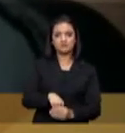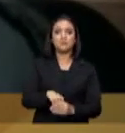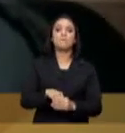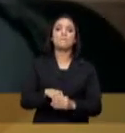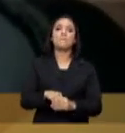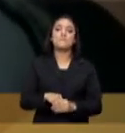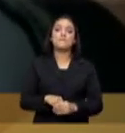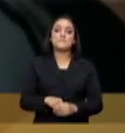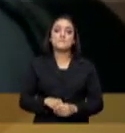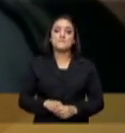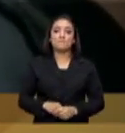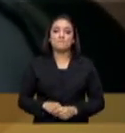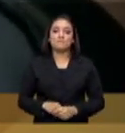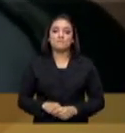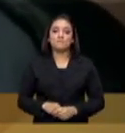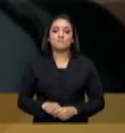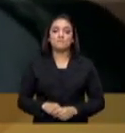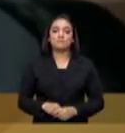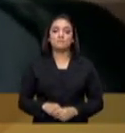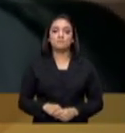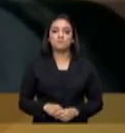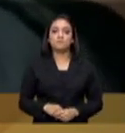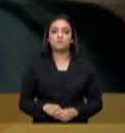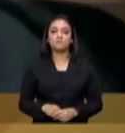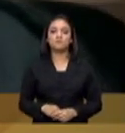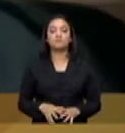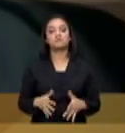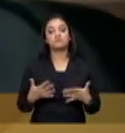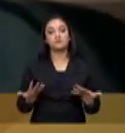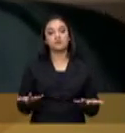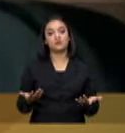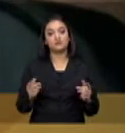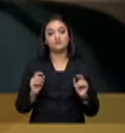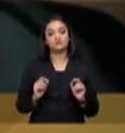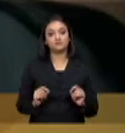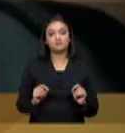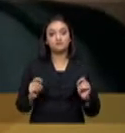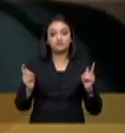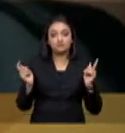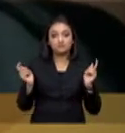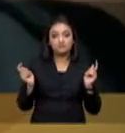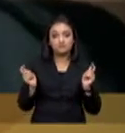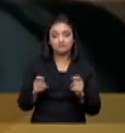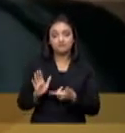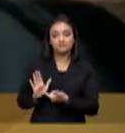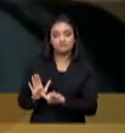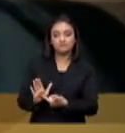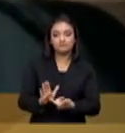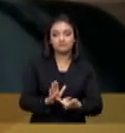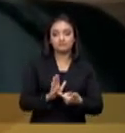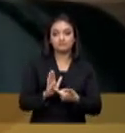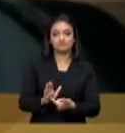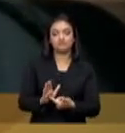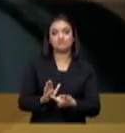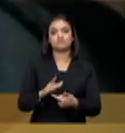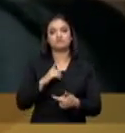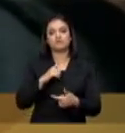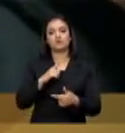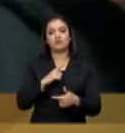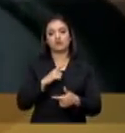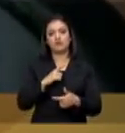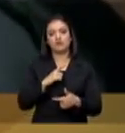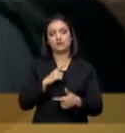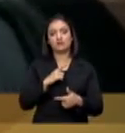implica, segundo a sua ótica, o reconhecimento da